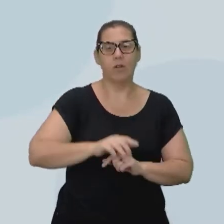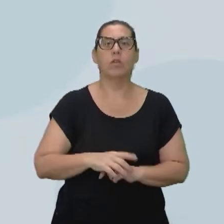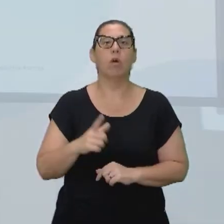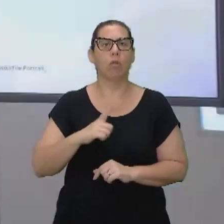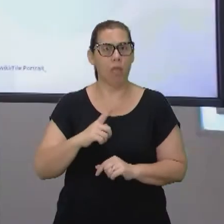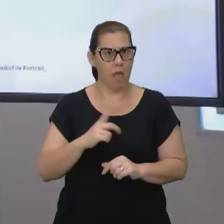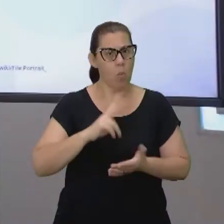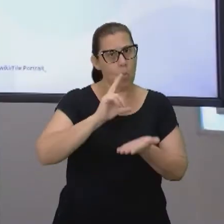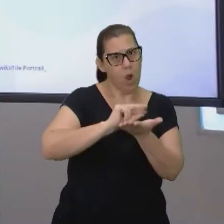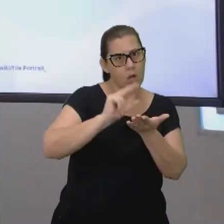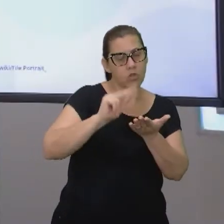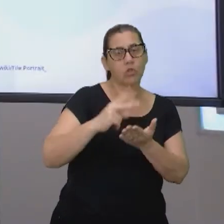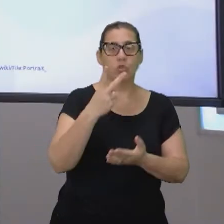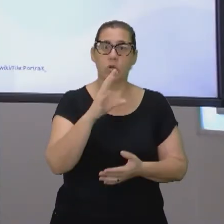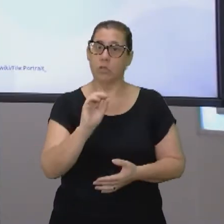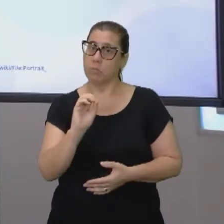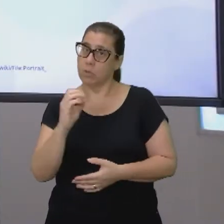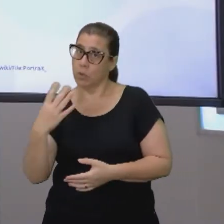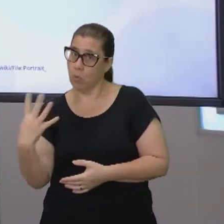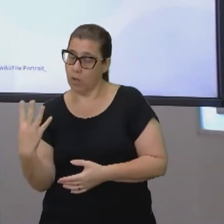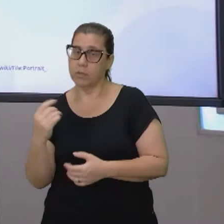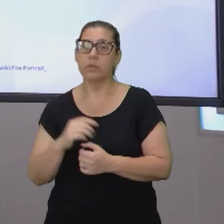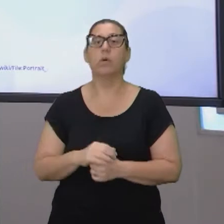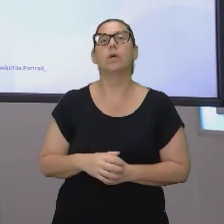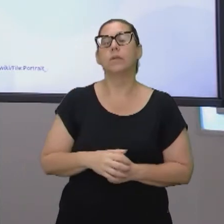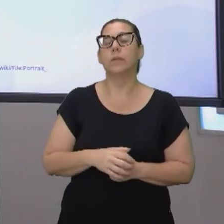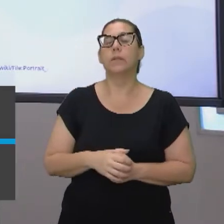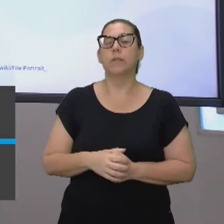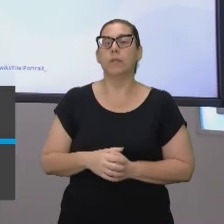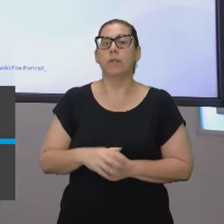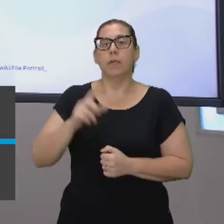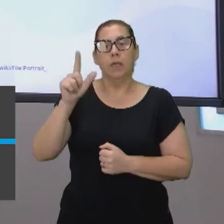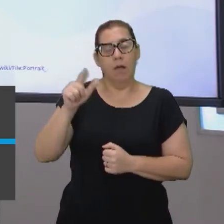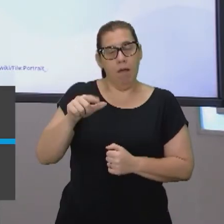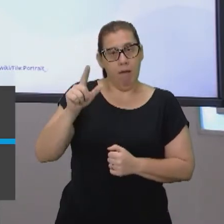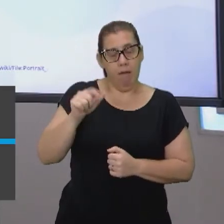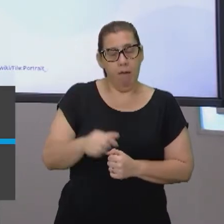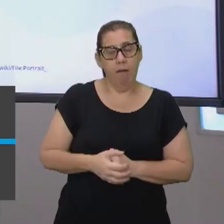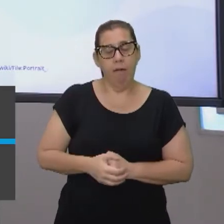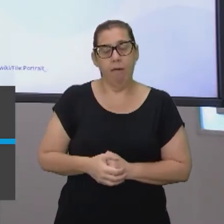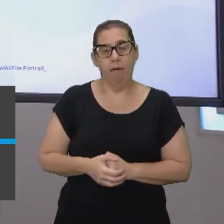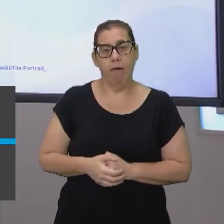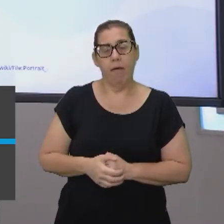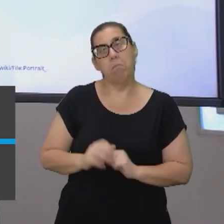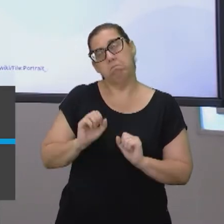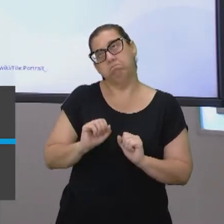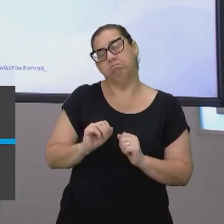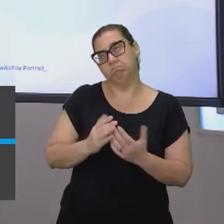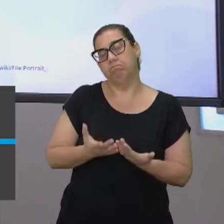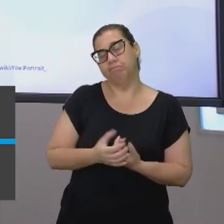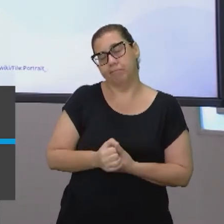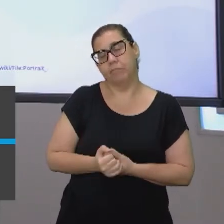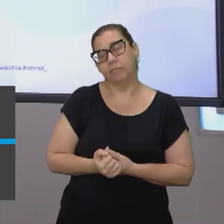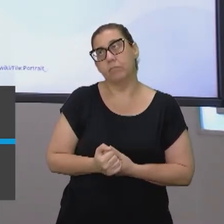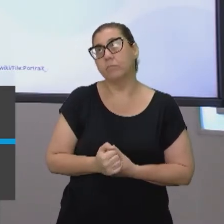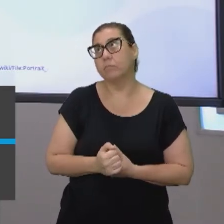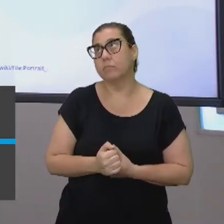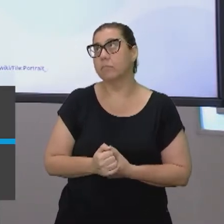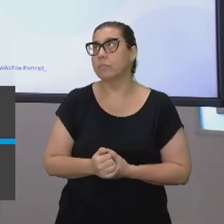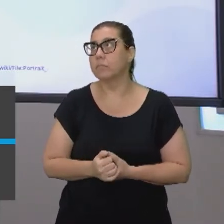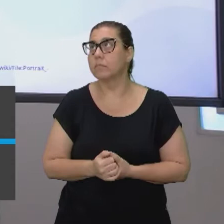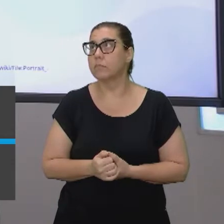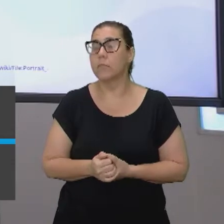dele de 2004, que é um artigo que a gente pode dizer que está